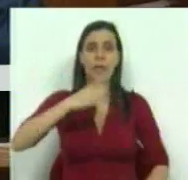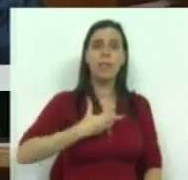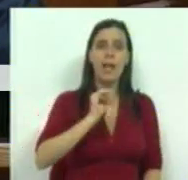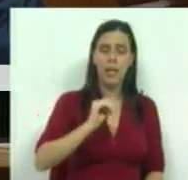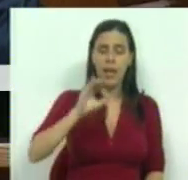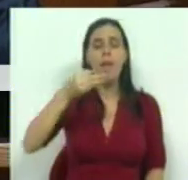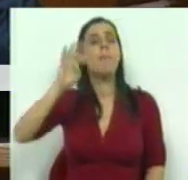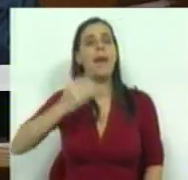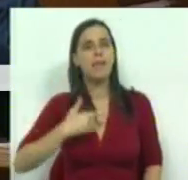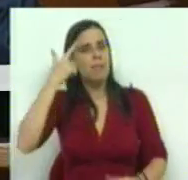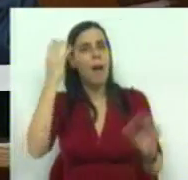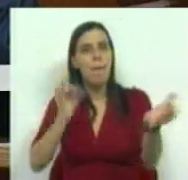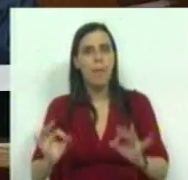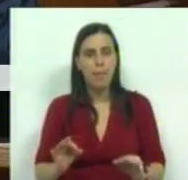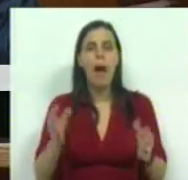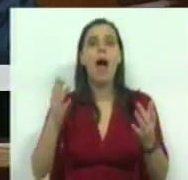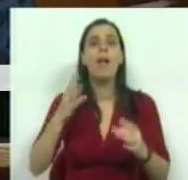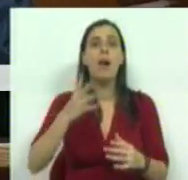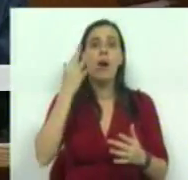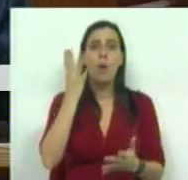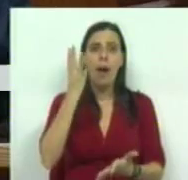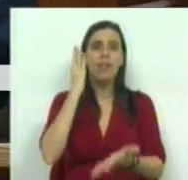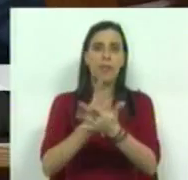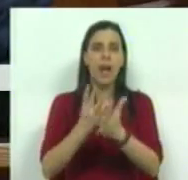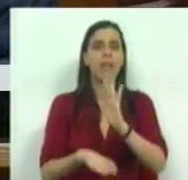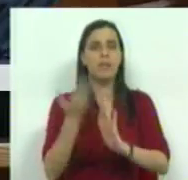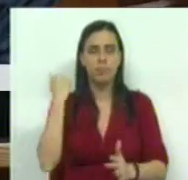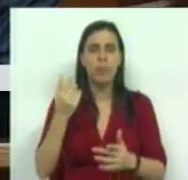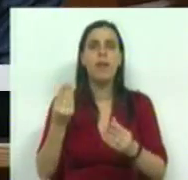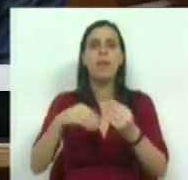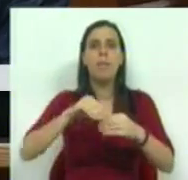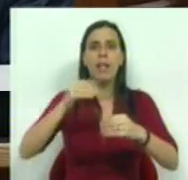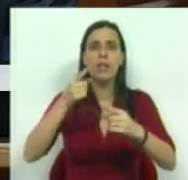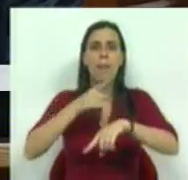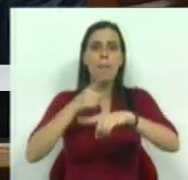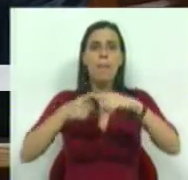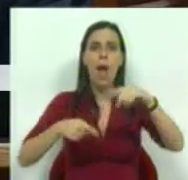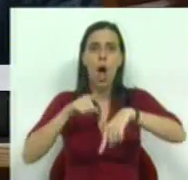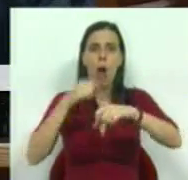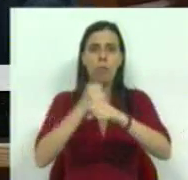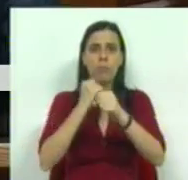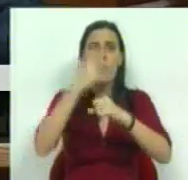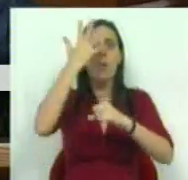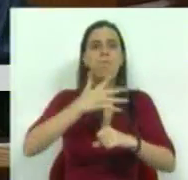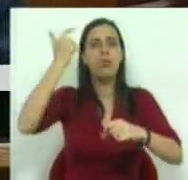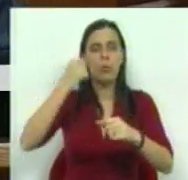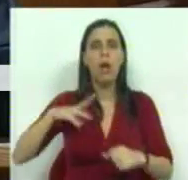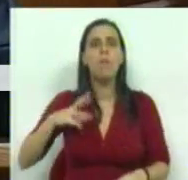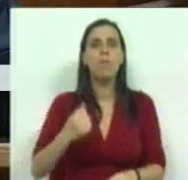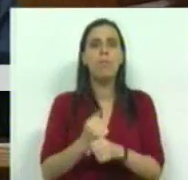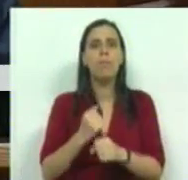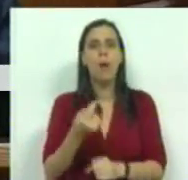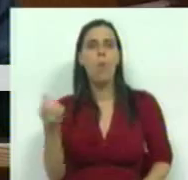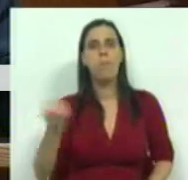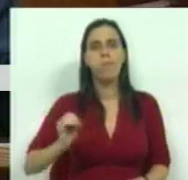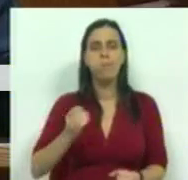e PSD preparam-se para, com o fim de 4 feriados e o acréscimo de meia hora por dia, colocar os portugueses a trabalhar